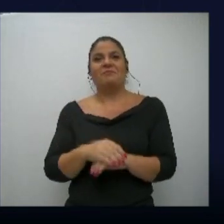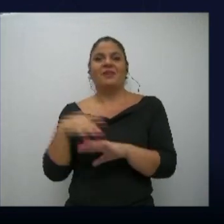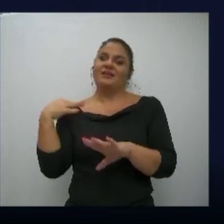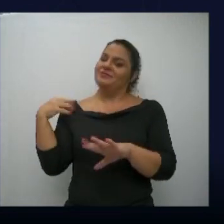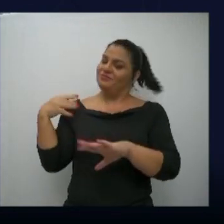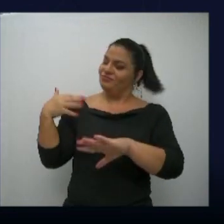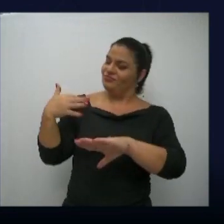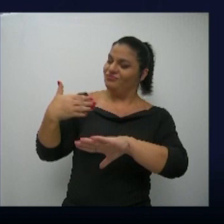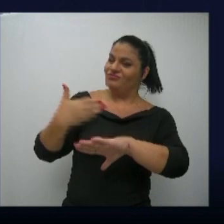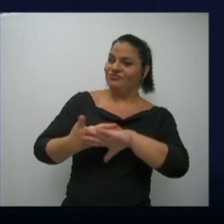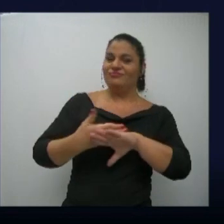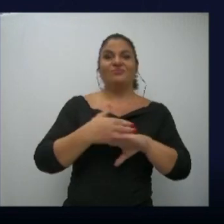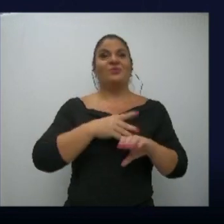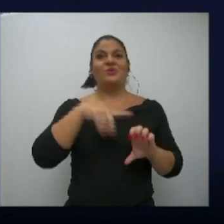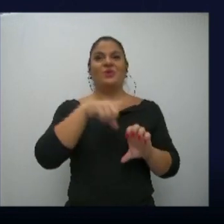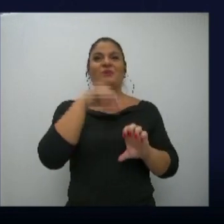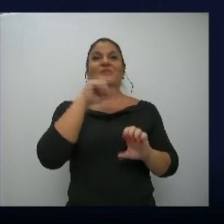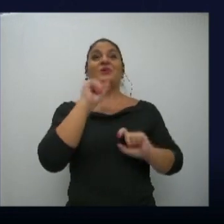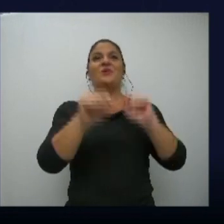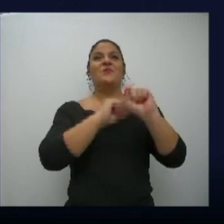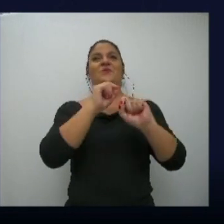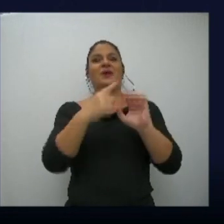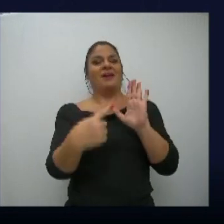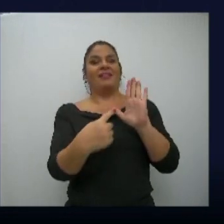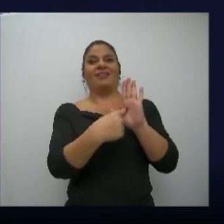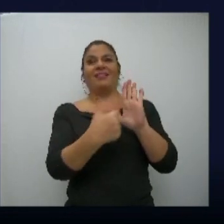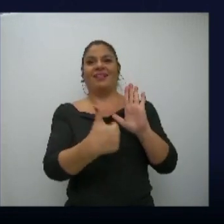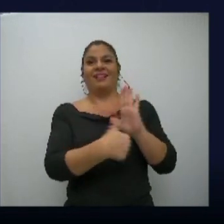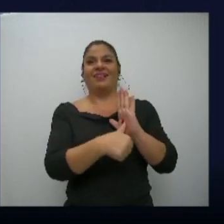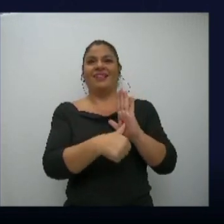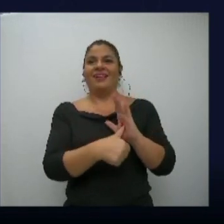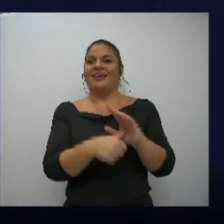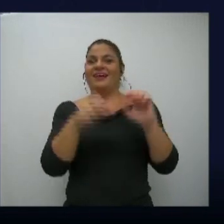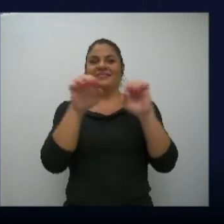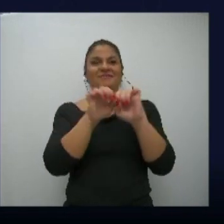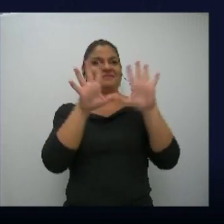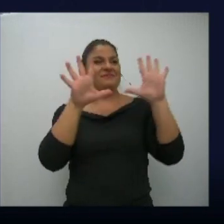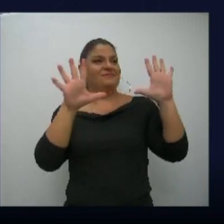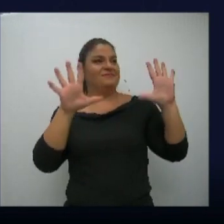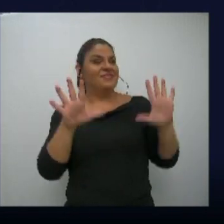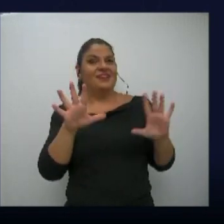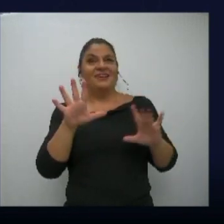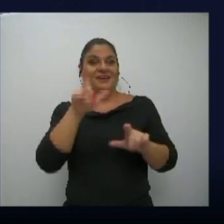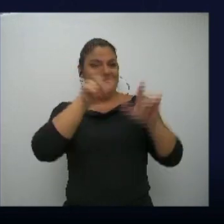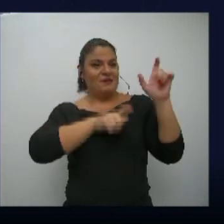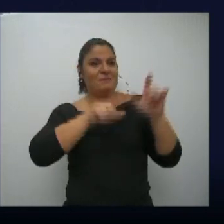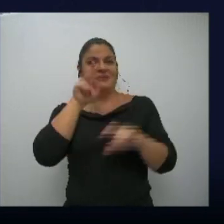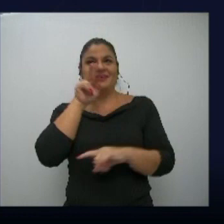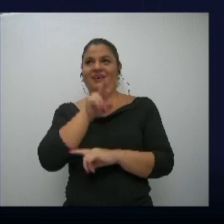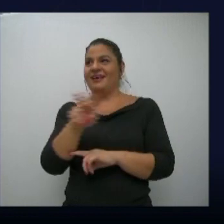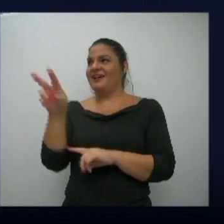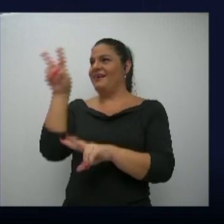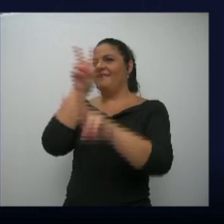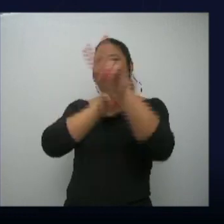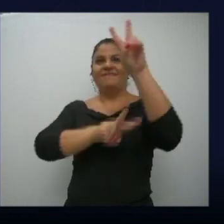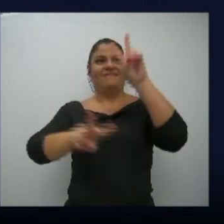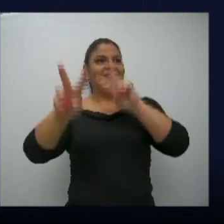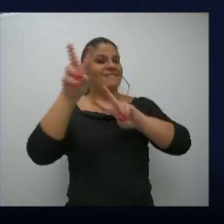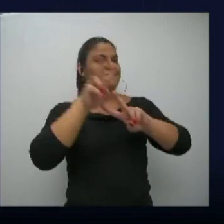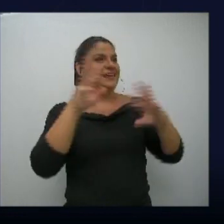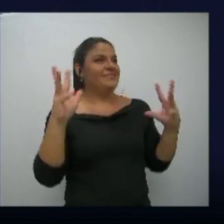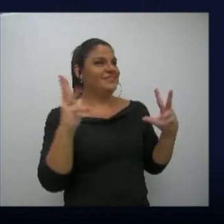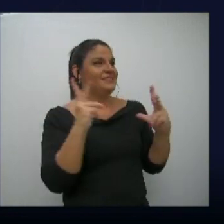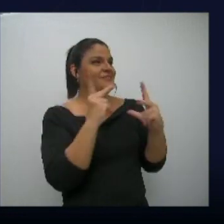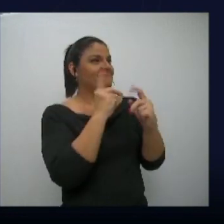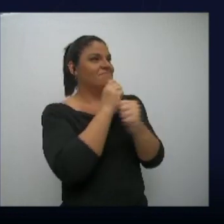trilha do empreendedor é o toque da campainha e é muito nítido como quando a pessoa começa a olhar e ver tudo que ela construiu